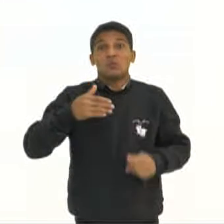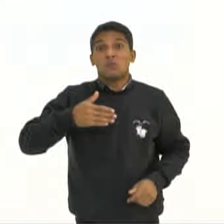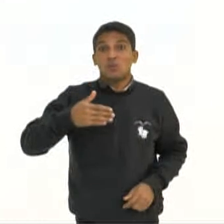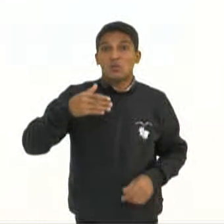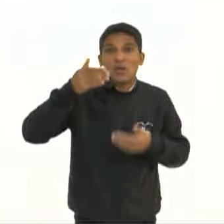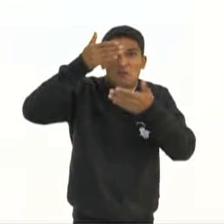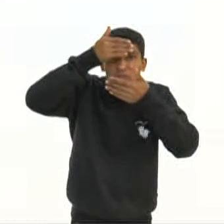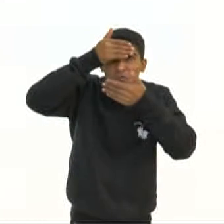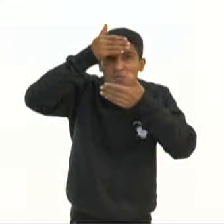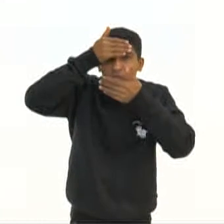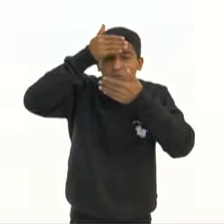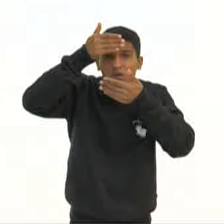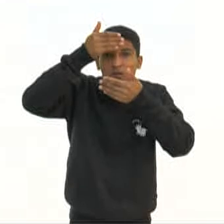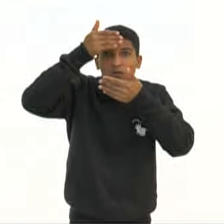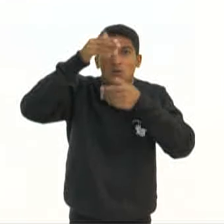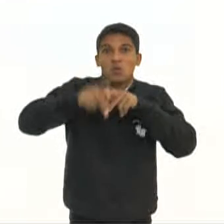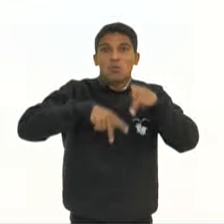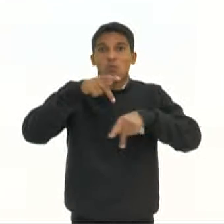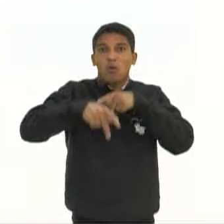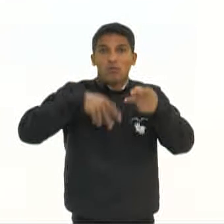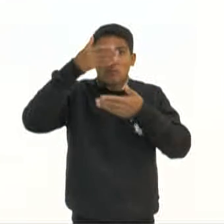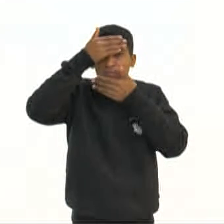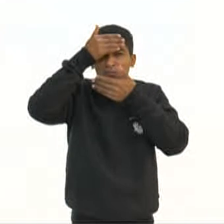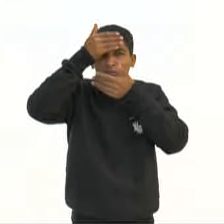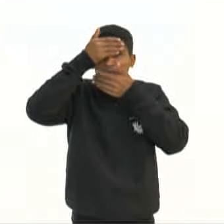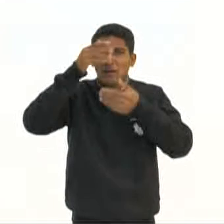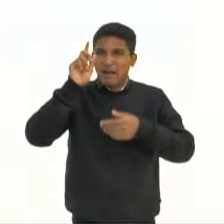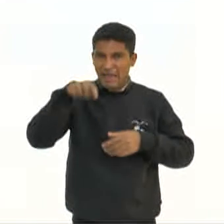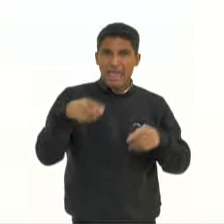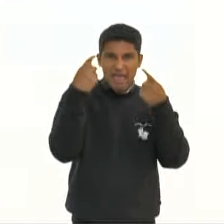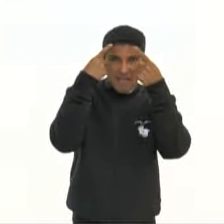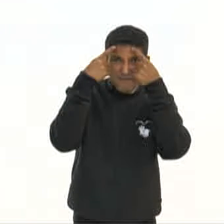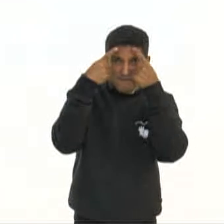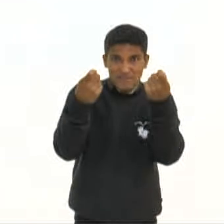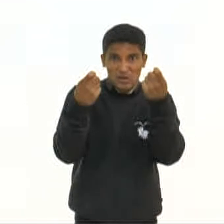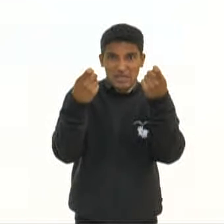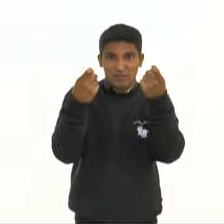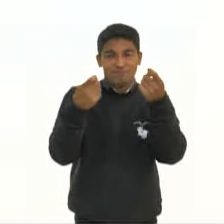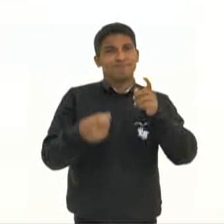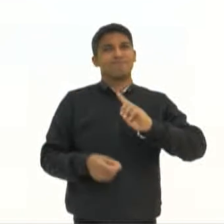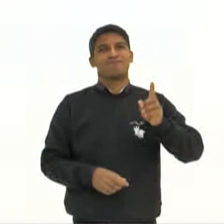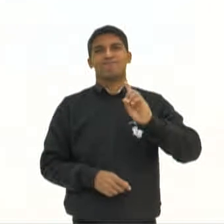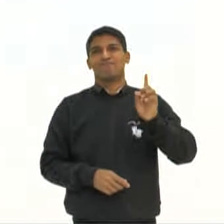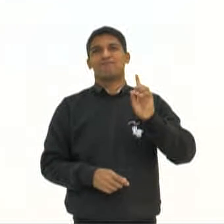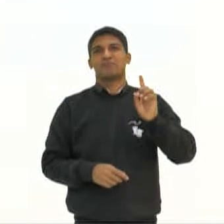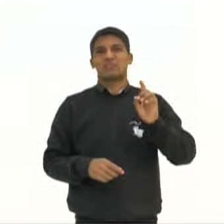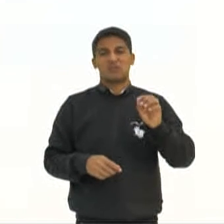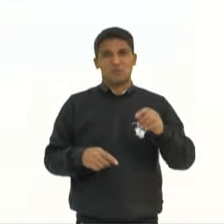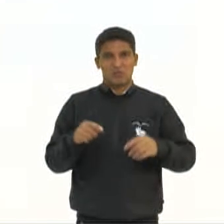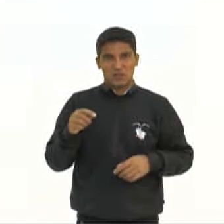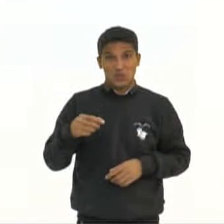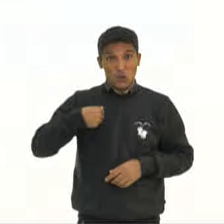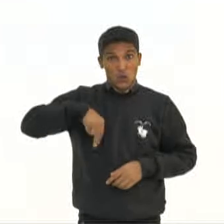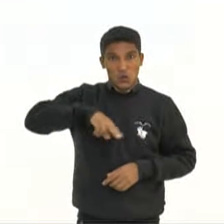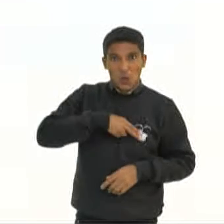por atos que pequenos grupos cometem. Inclusive, boa parte das ações violentas